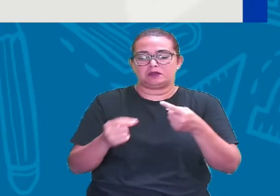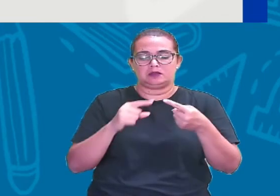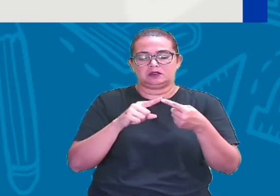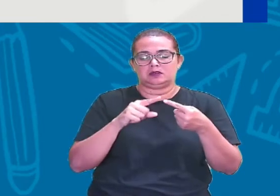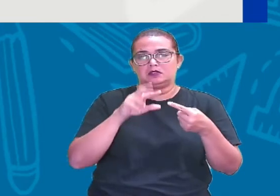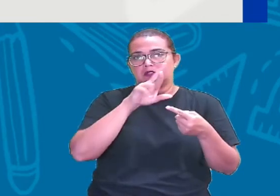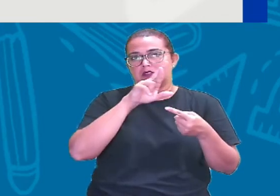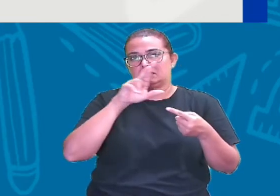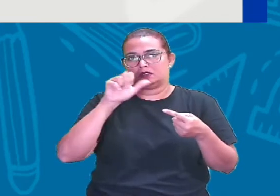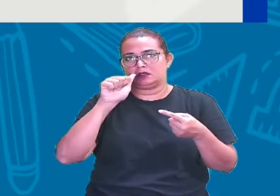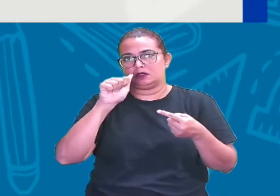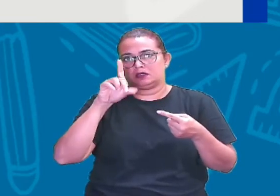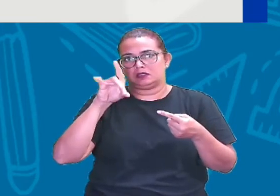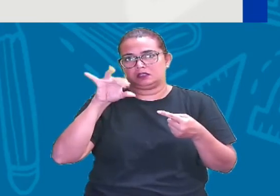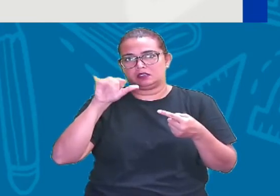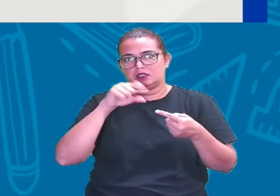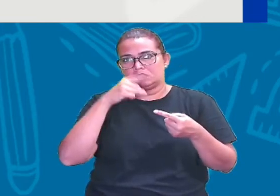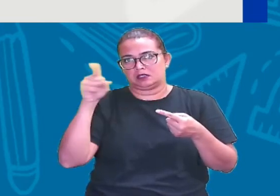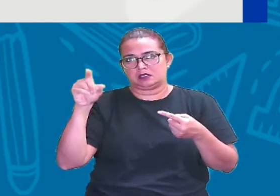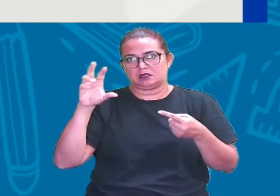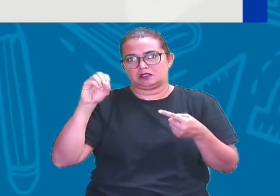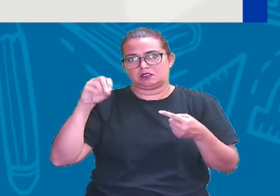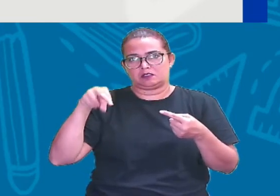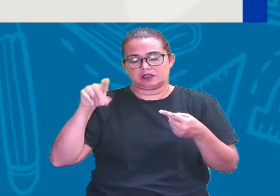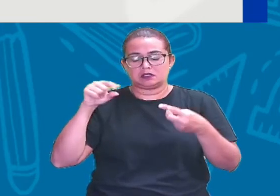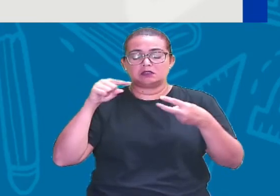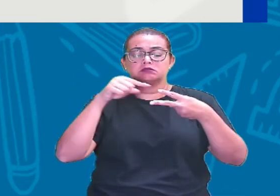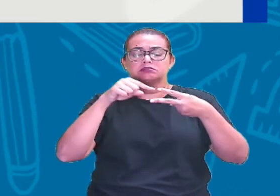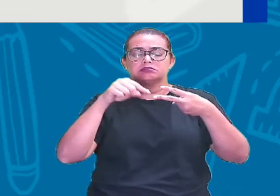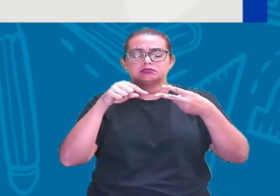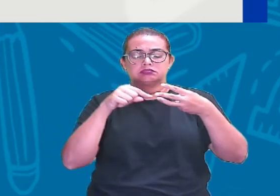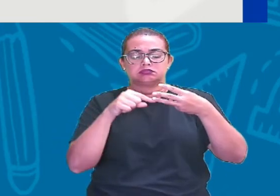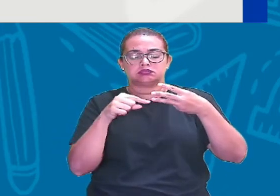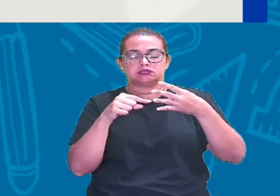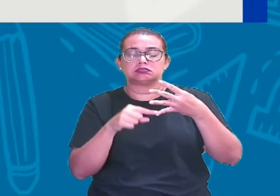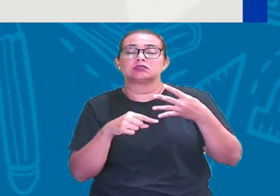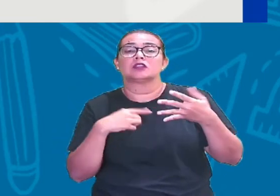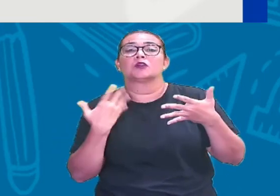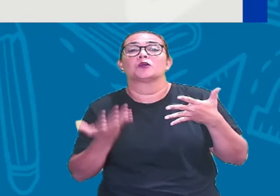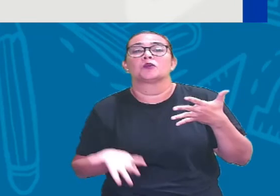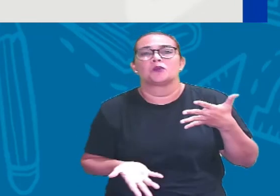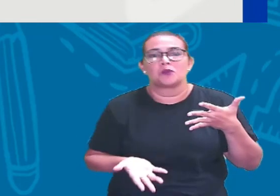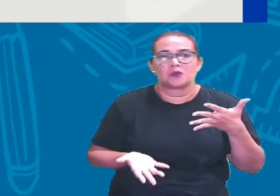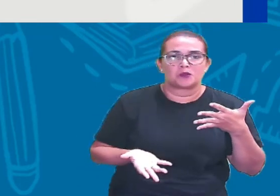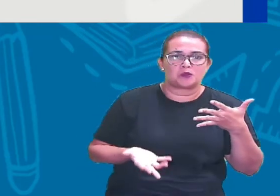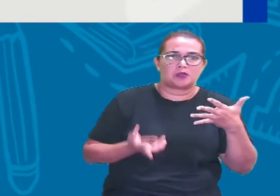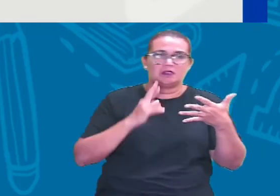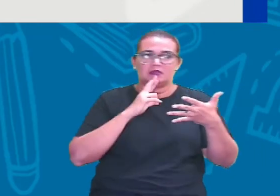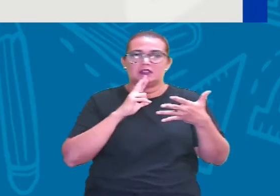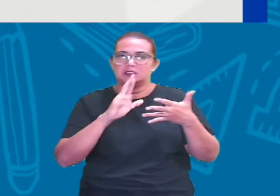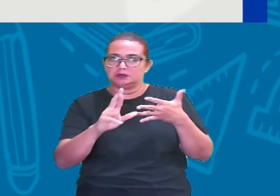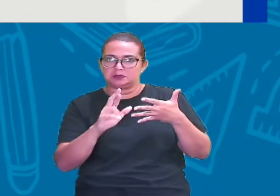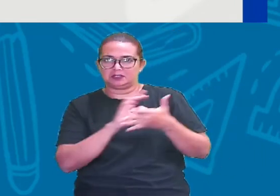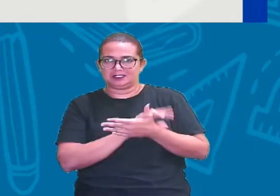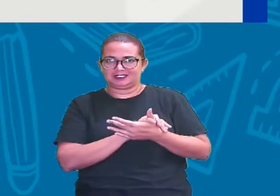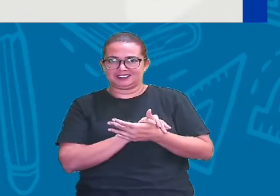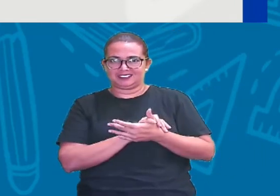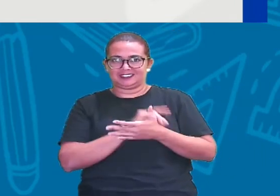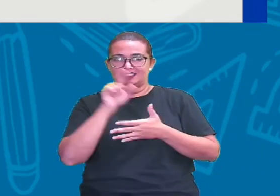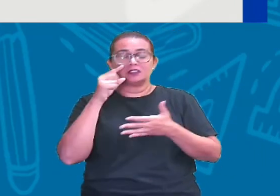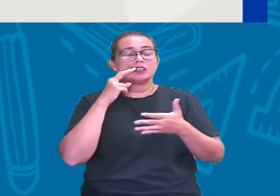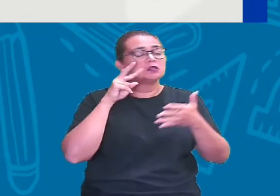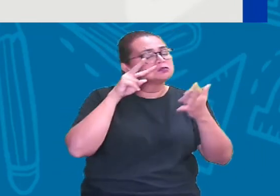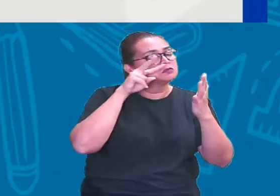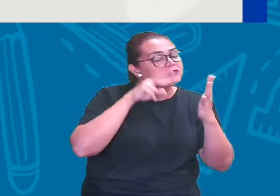radiação e convecção, radiação e condução, convecção e radiação, condução e convecção. Lembra que a gente já falou sobre isso, não